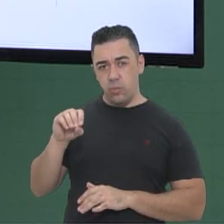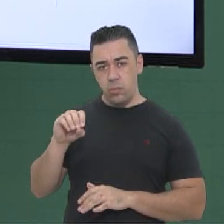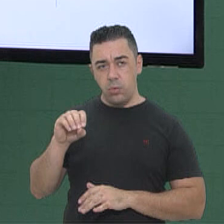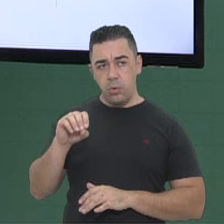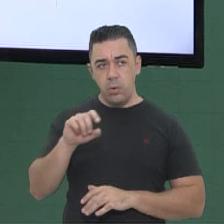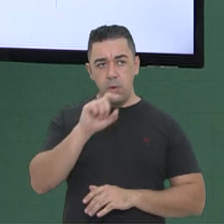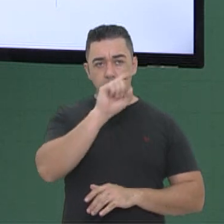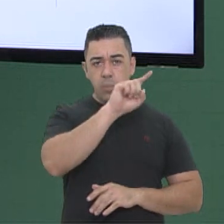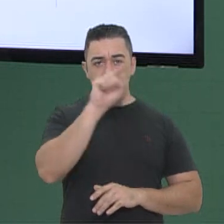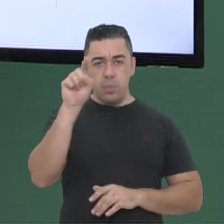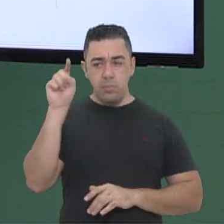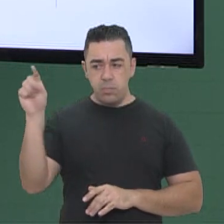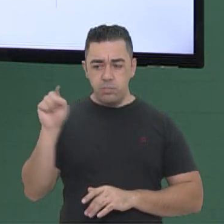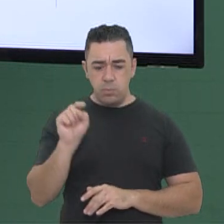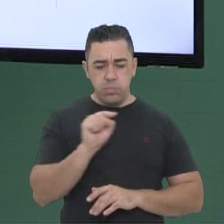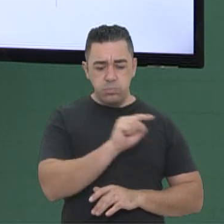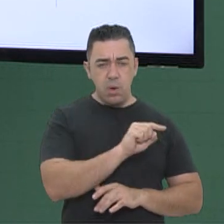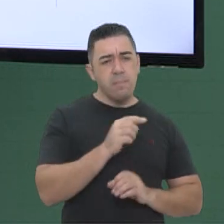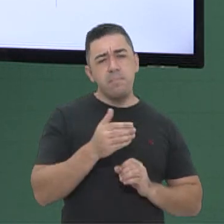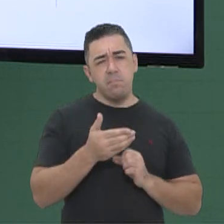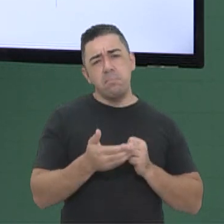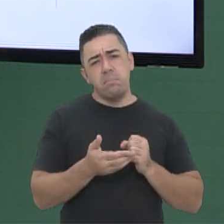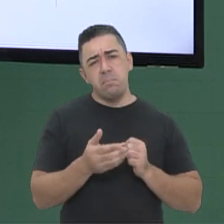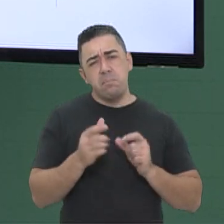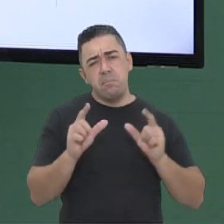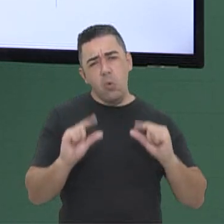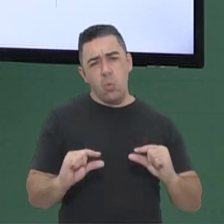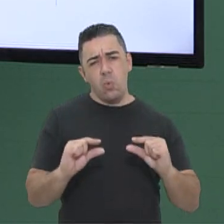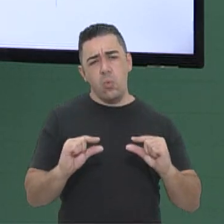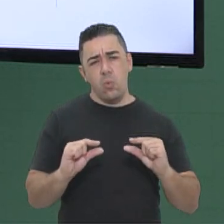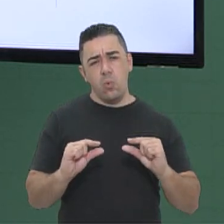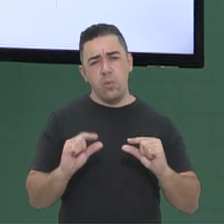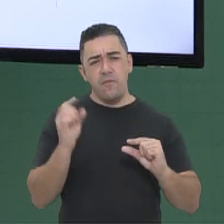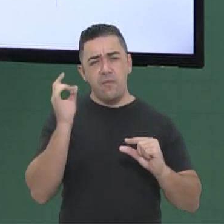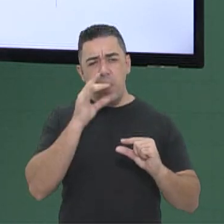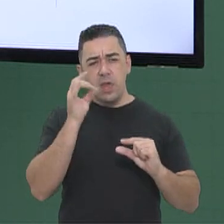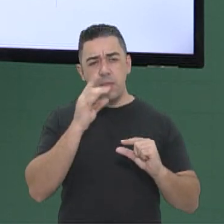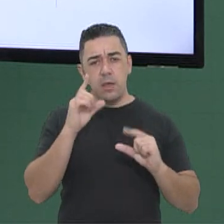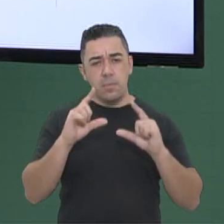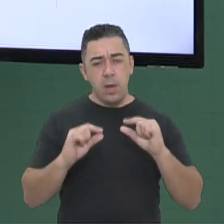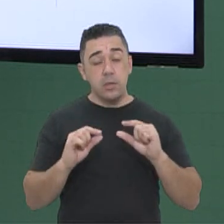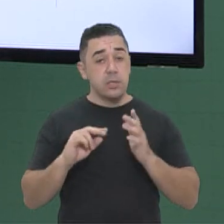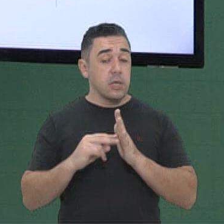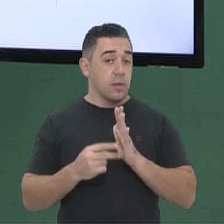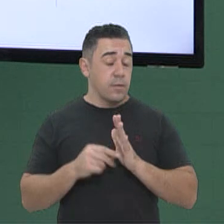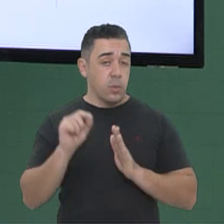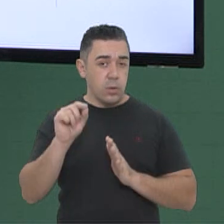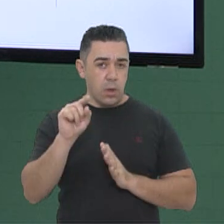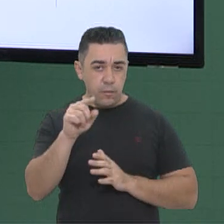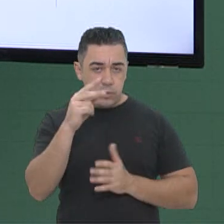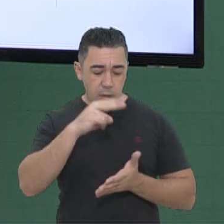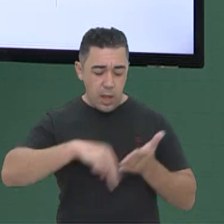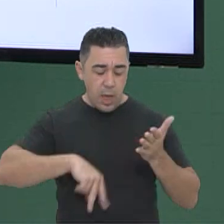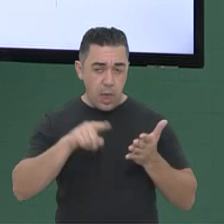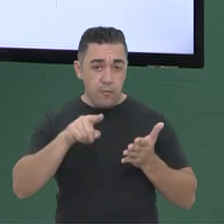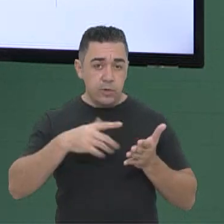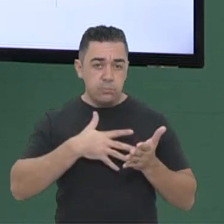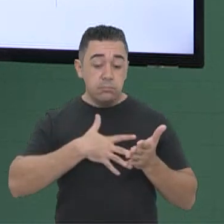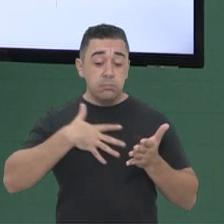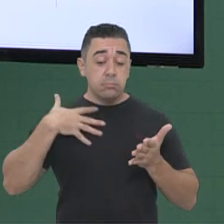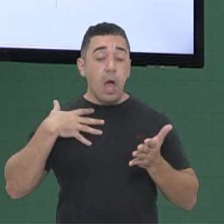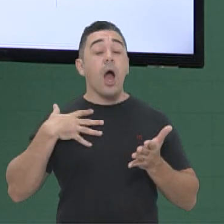outros, riscos, são baixos, justamente aqui para persuadir o leitor